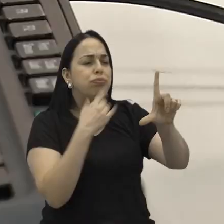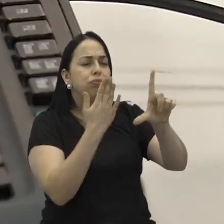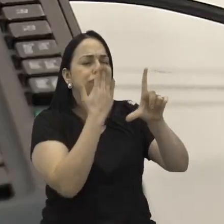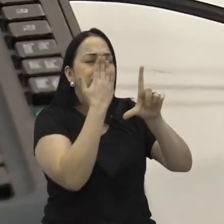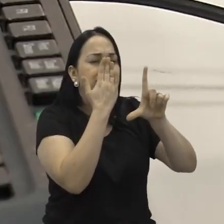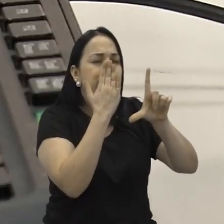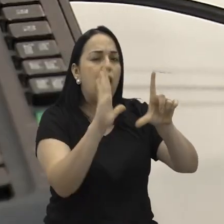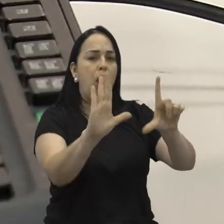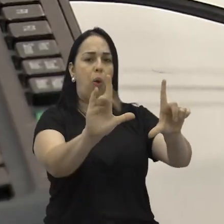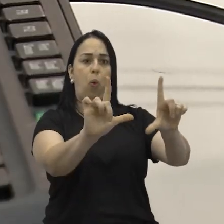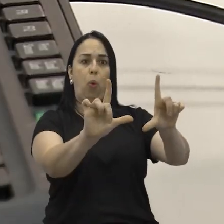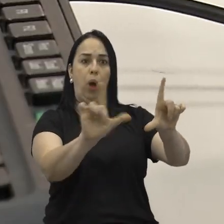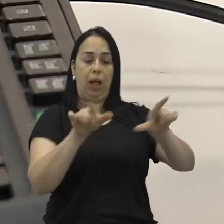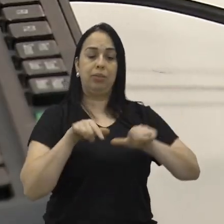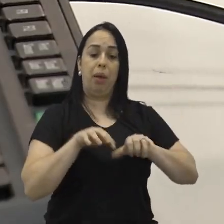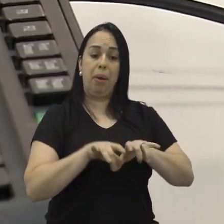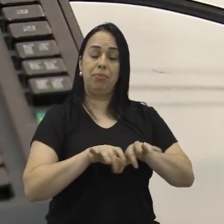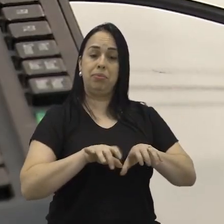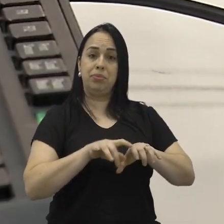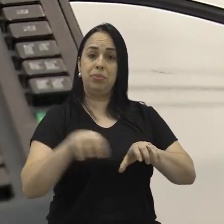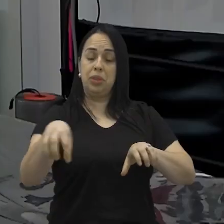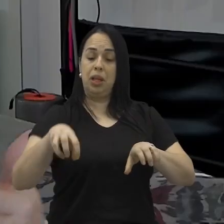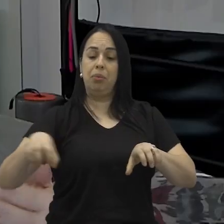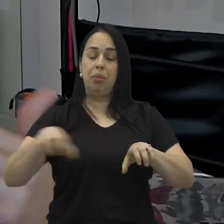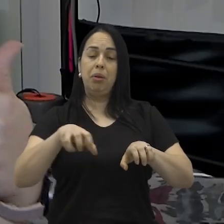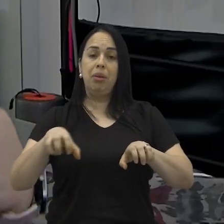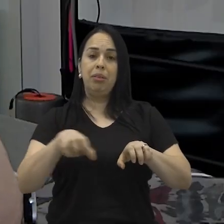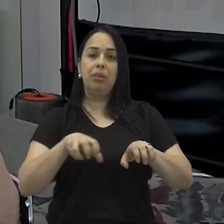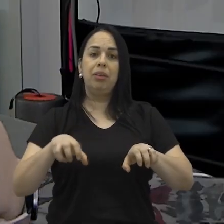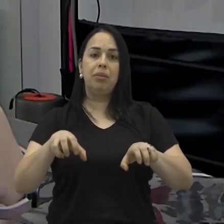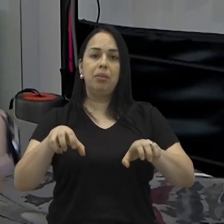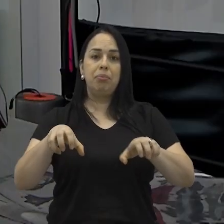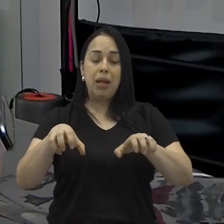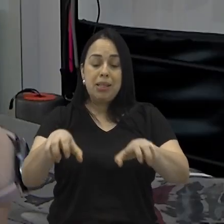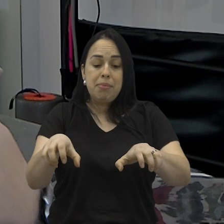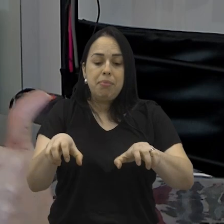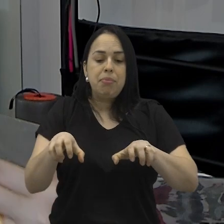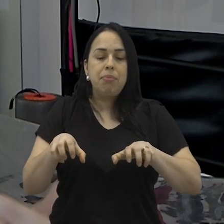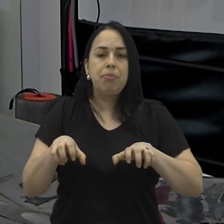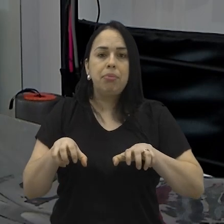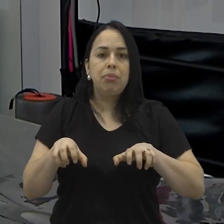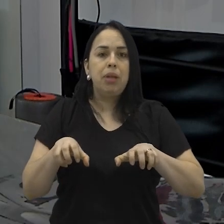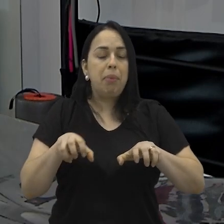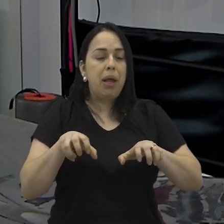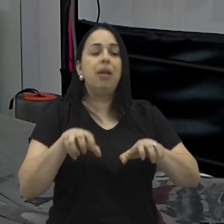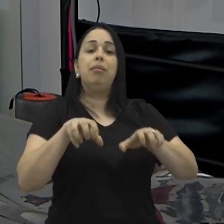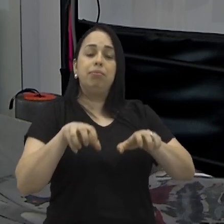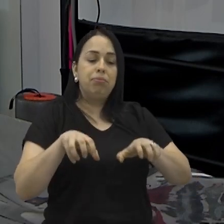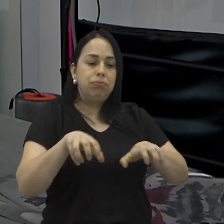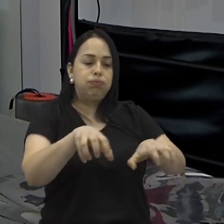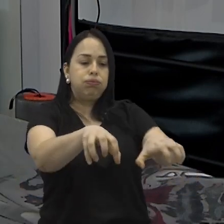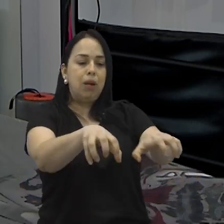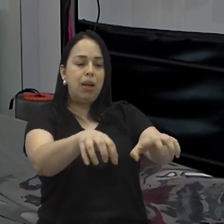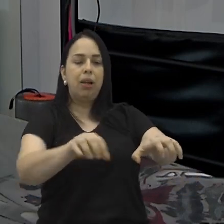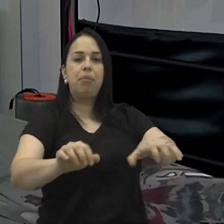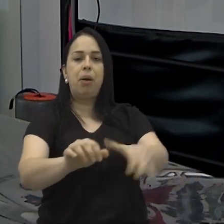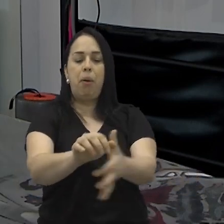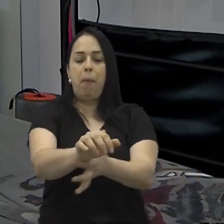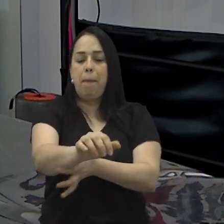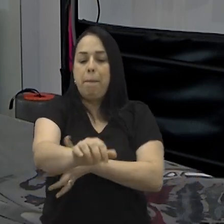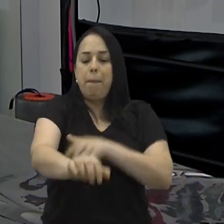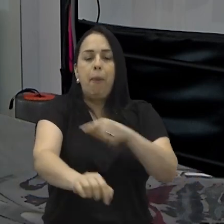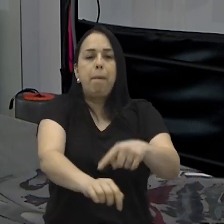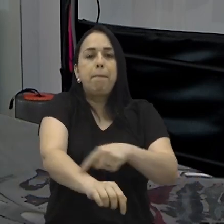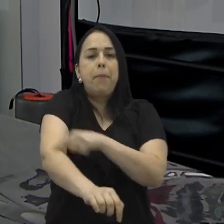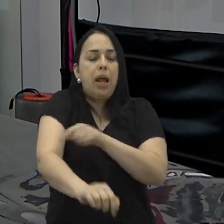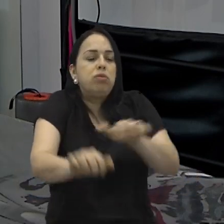computador, ao teclado, o mouse. Então, o máximo que a gente puder levar esse material mais para o fundo da mesa, para ter um apoio maior dessa